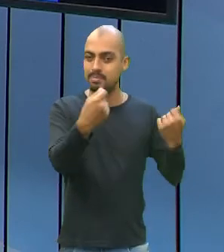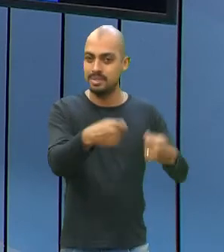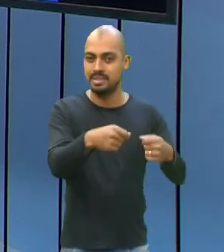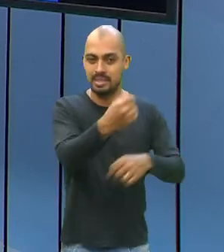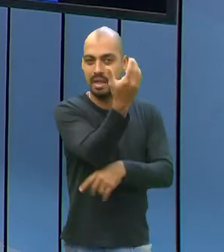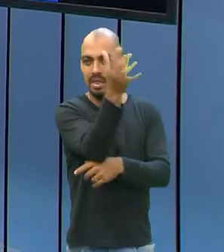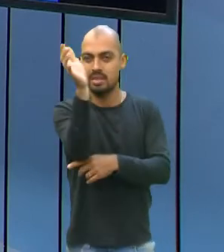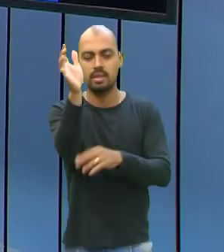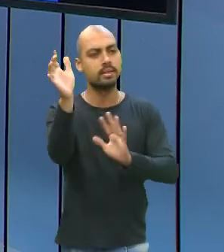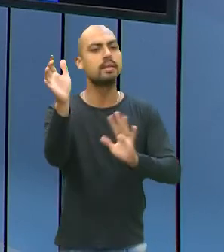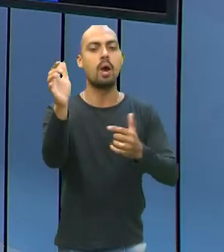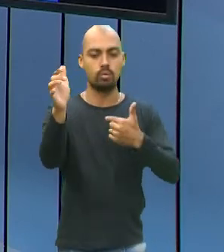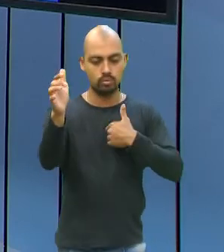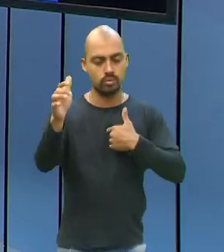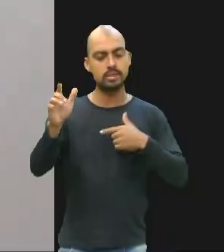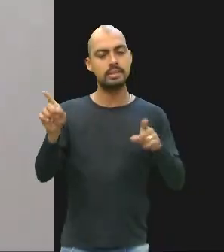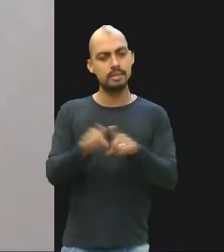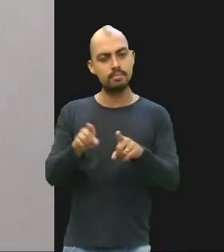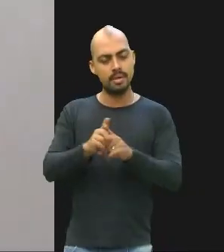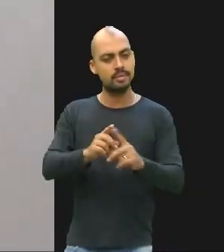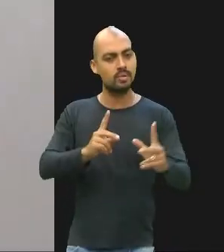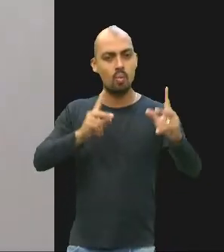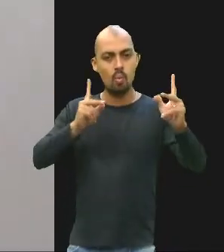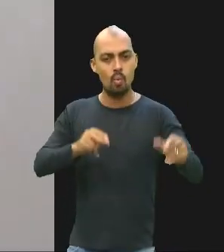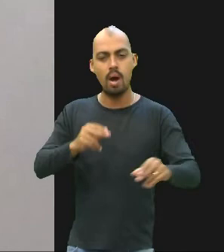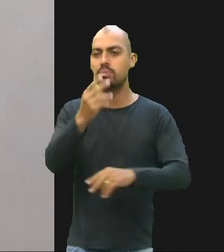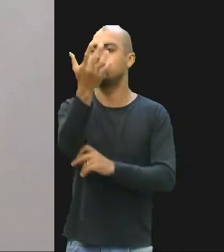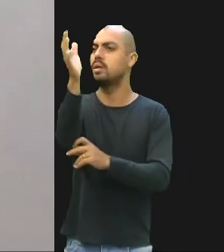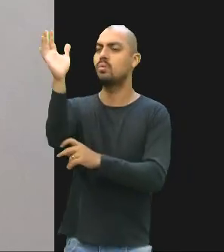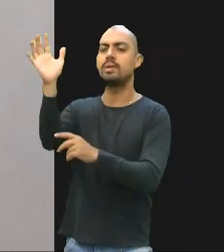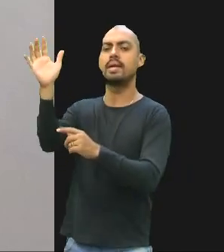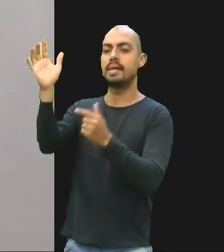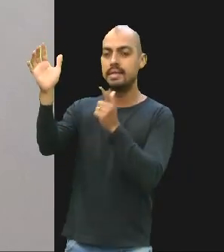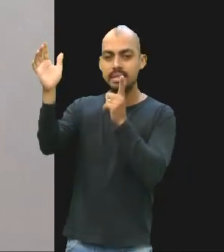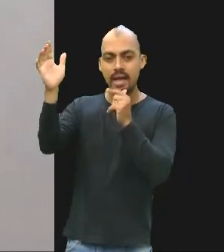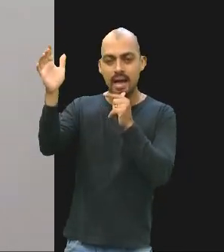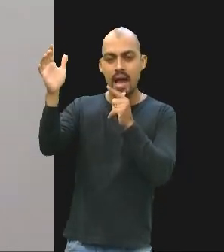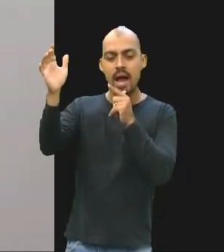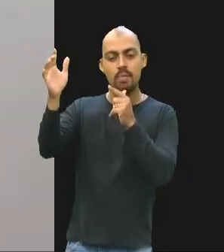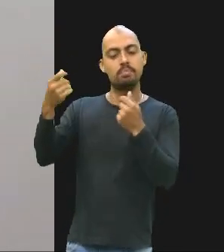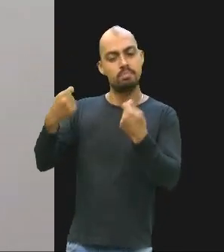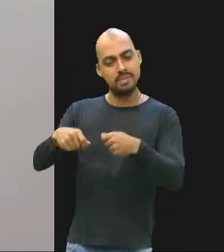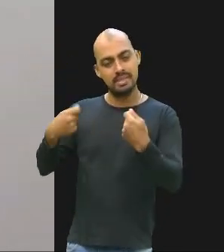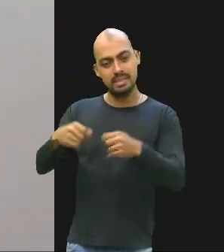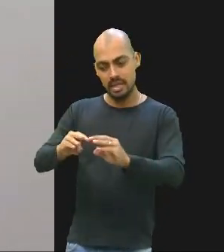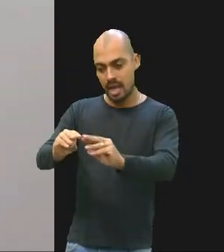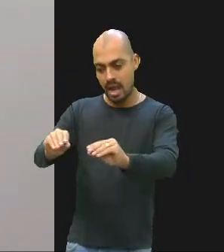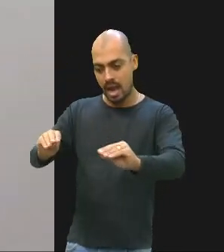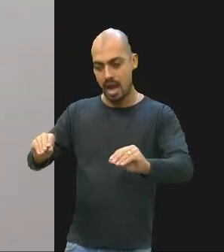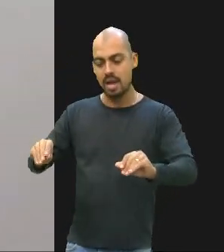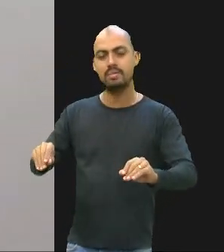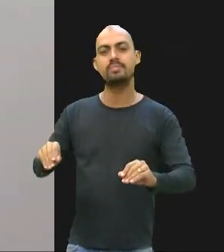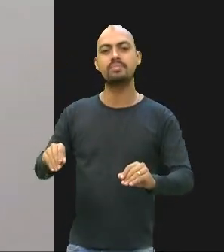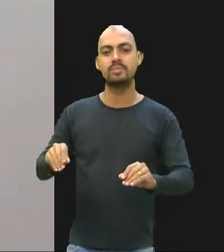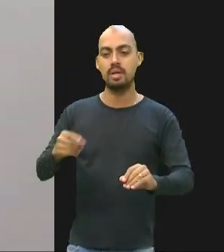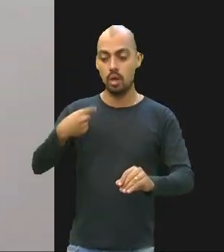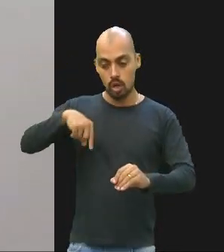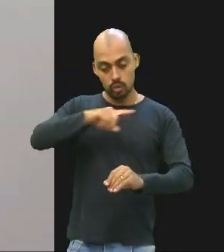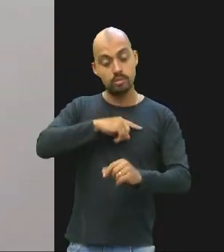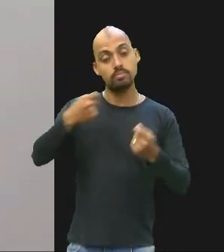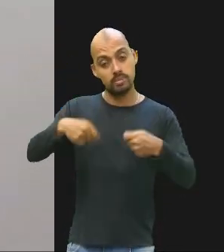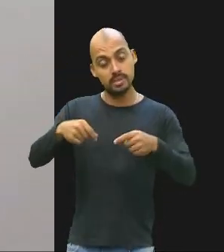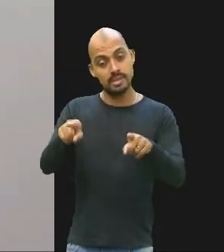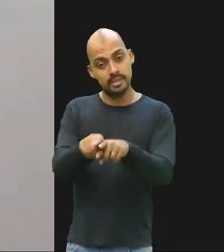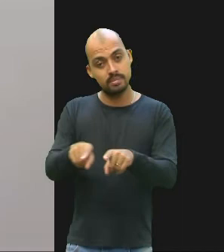daquele ambiente. Nós precisamos muito mais do que deles, né? Então a gente precisa da água, a gente precisa da terra, precisa das árvores, do ciclo